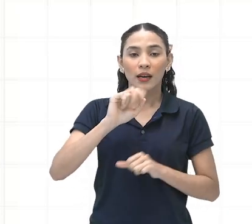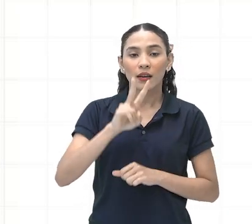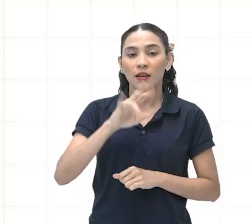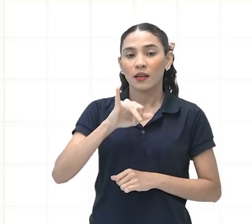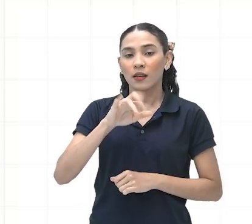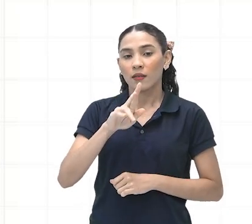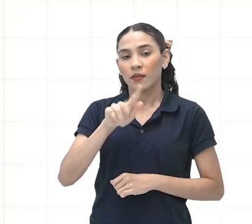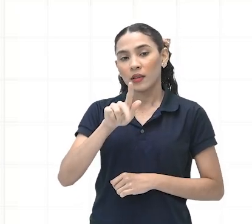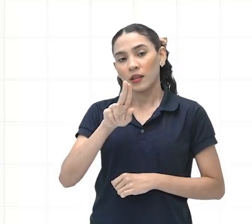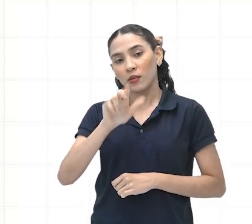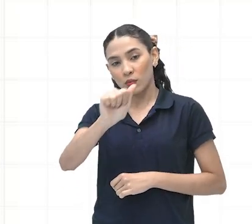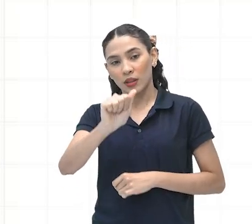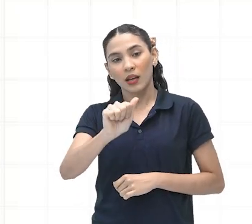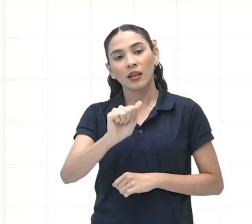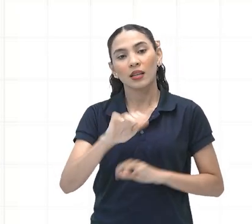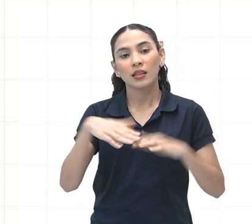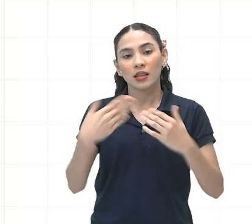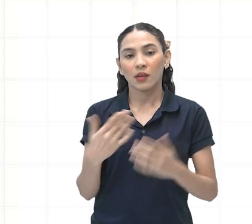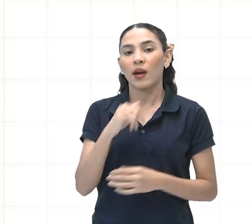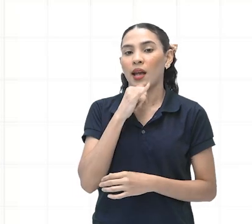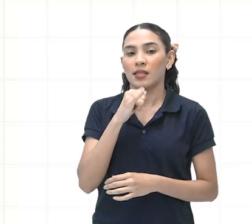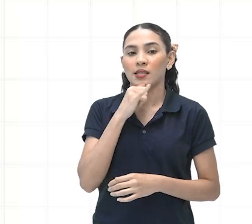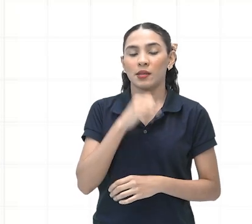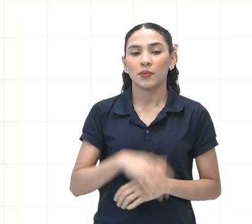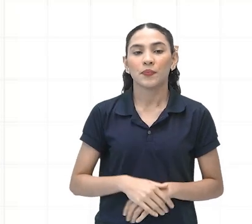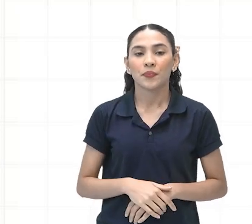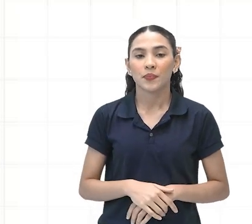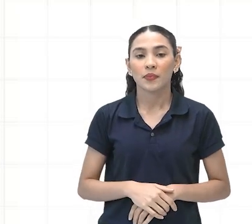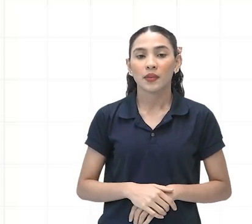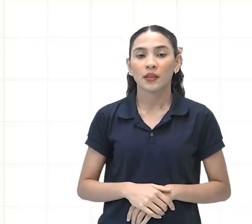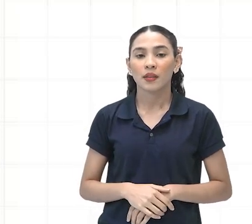número 8 vezes. Então, como é